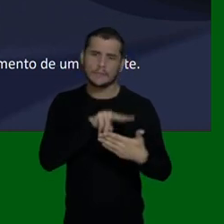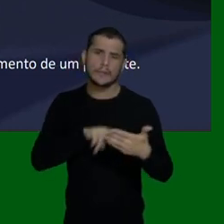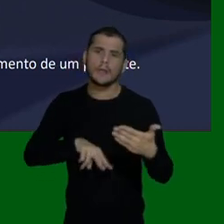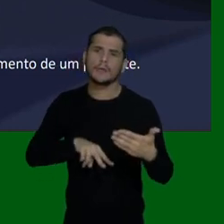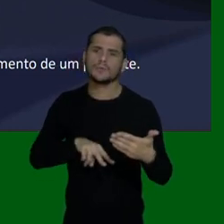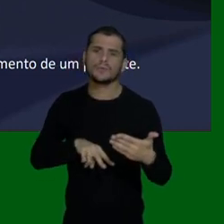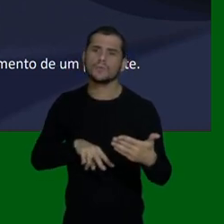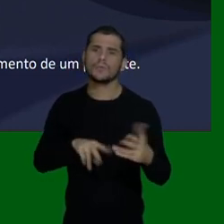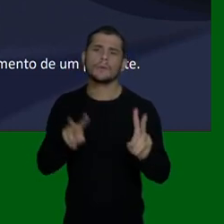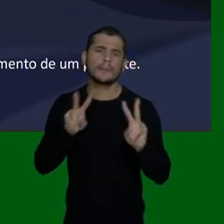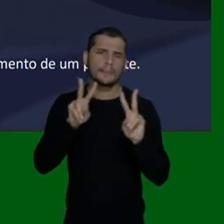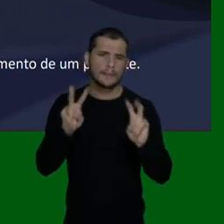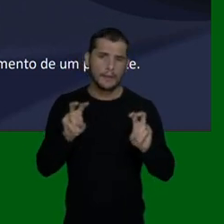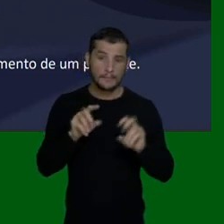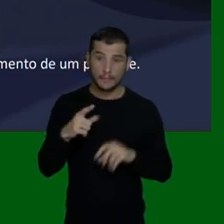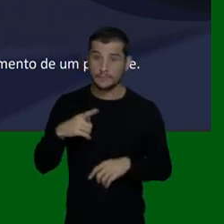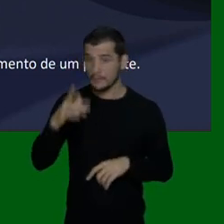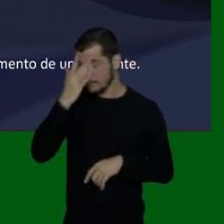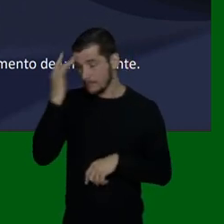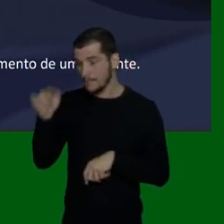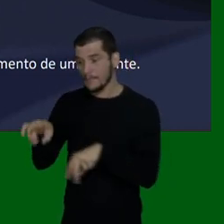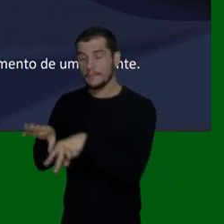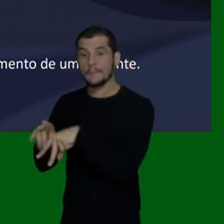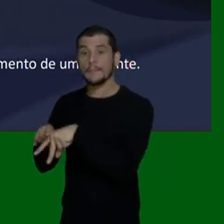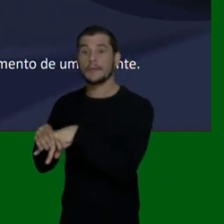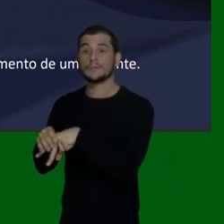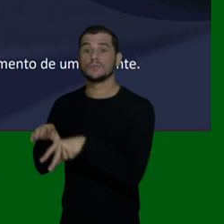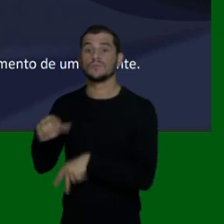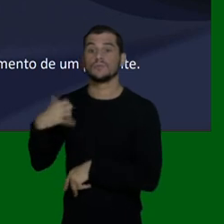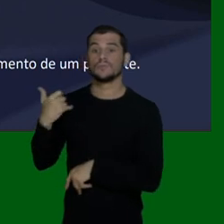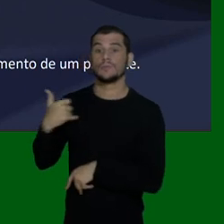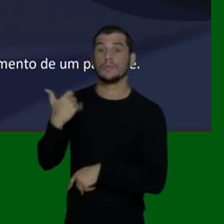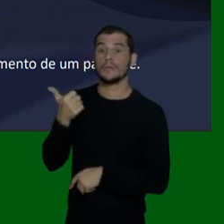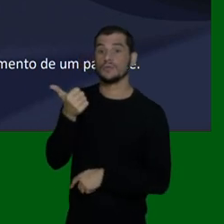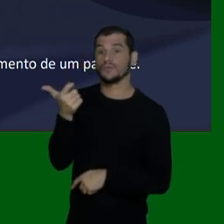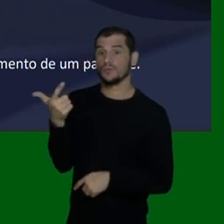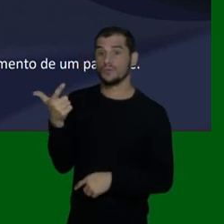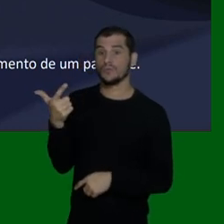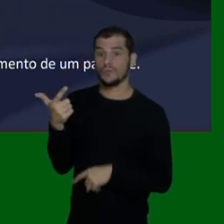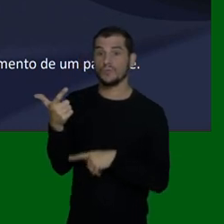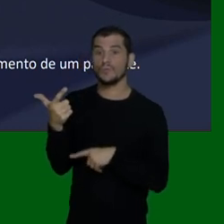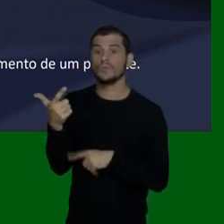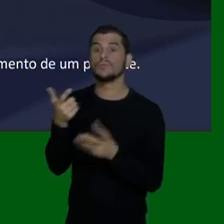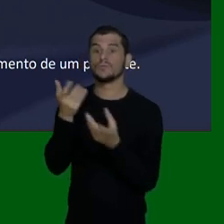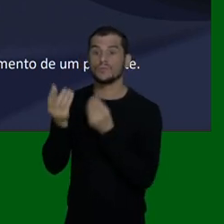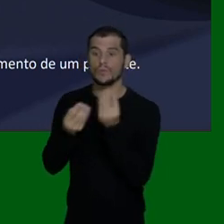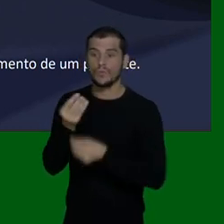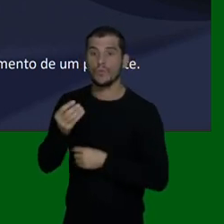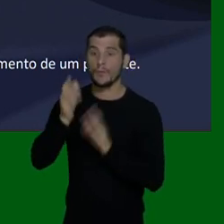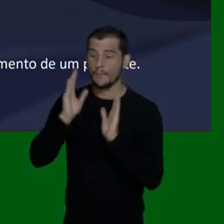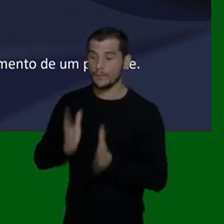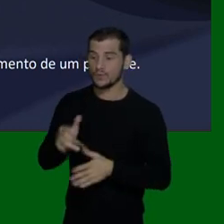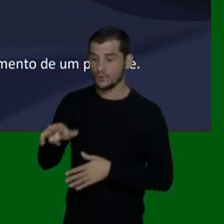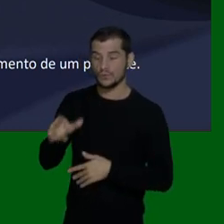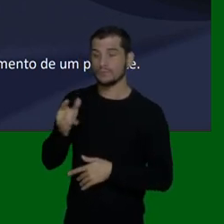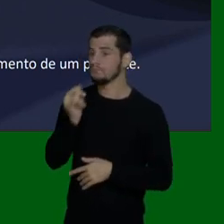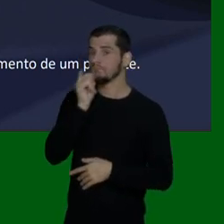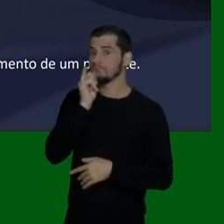paciente que chegou para mim com 12 anos nem se Lab